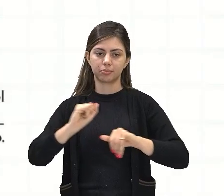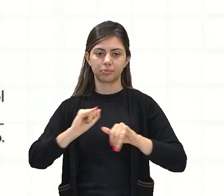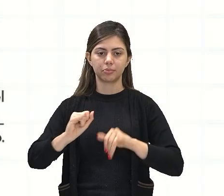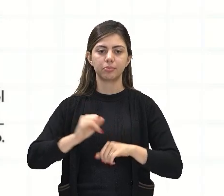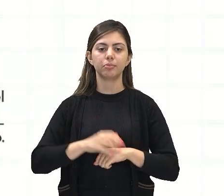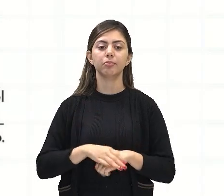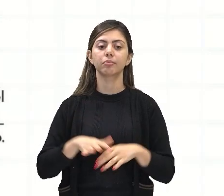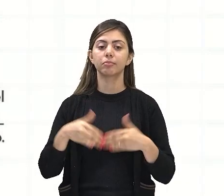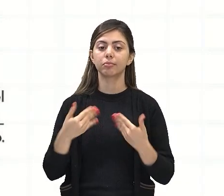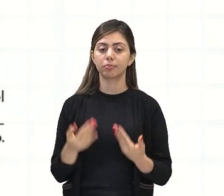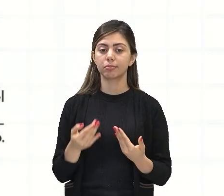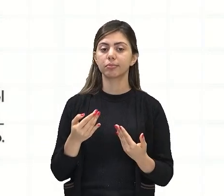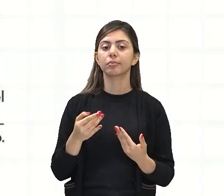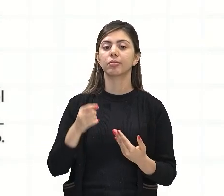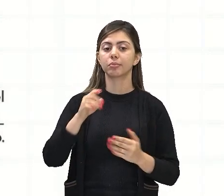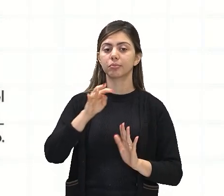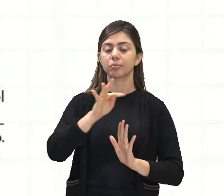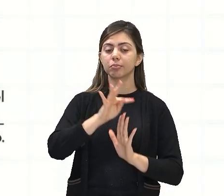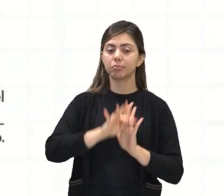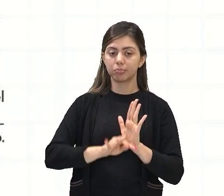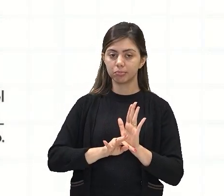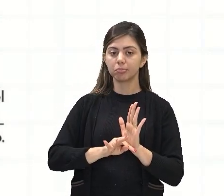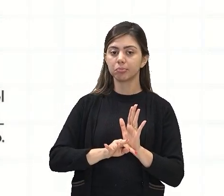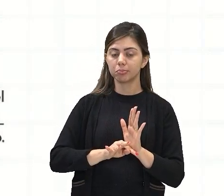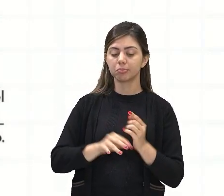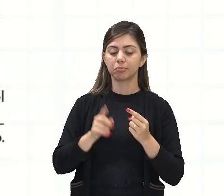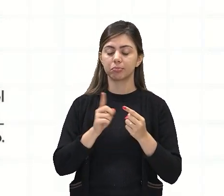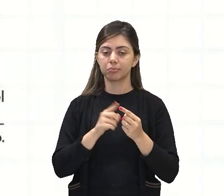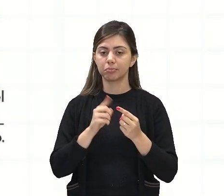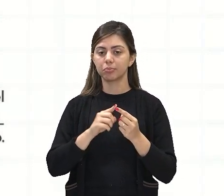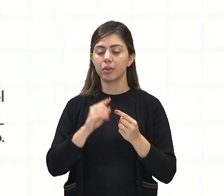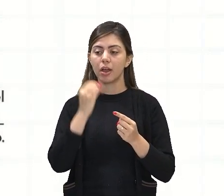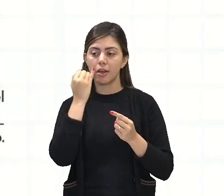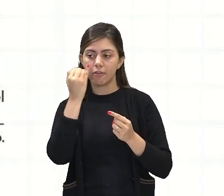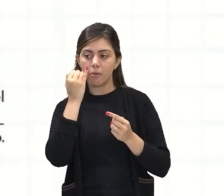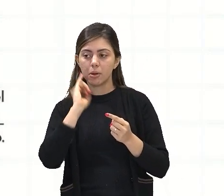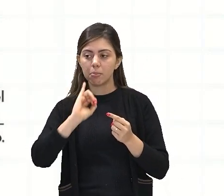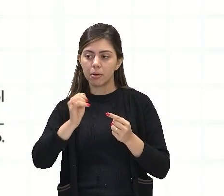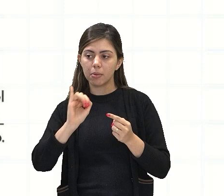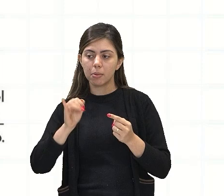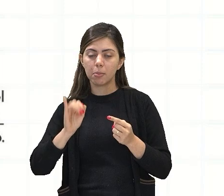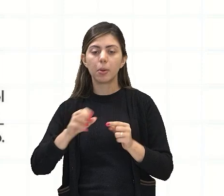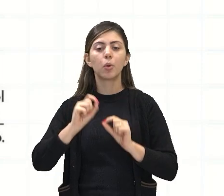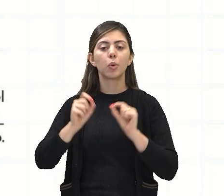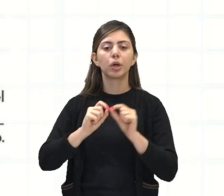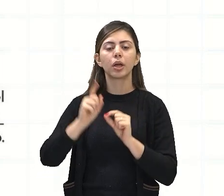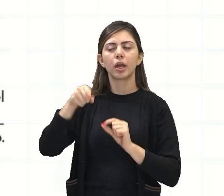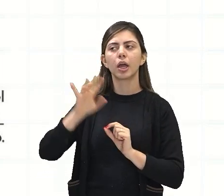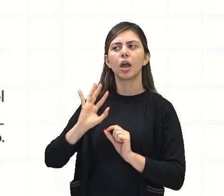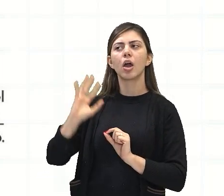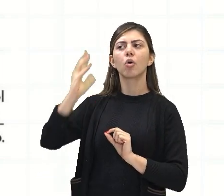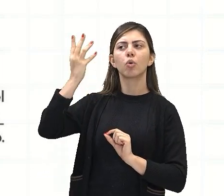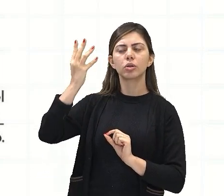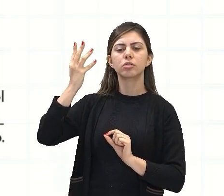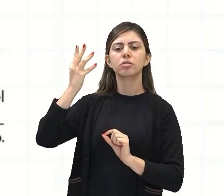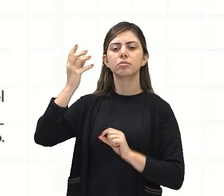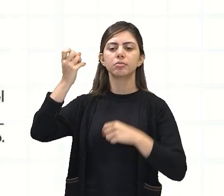o texto jornalístico de caráter informativo, ele vai relatar os fatos